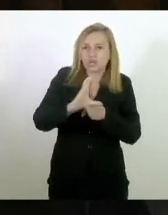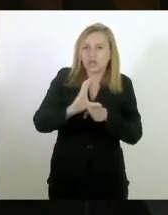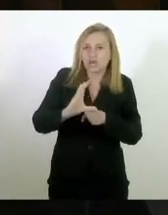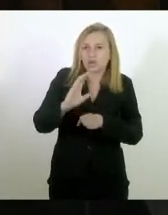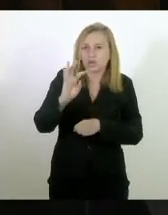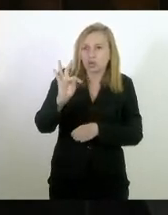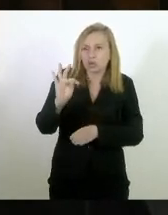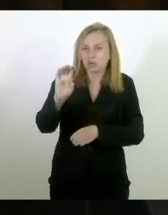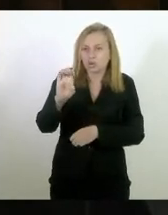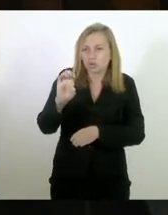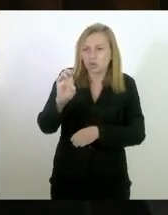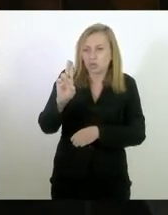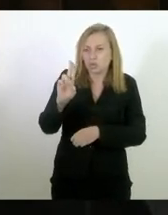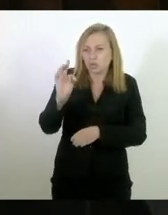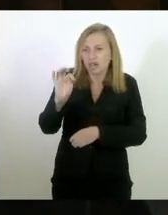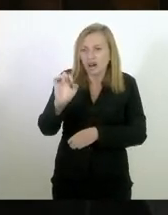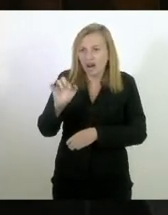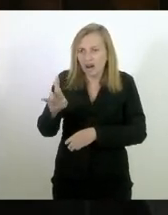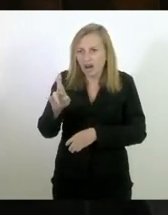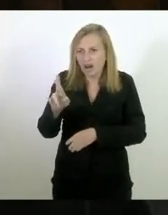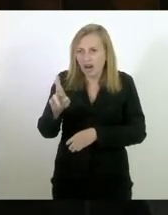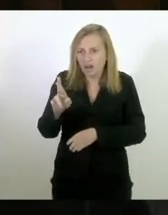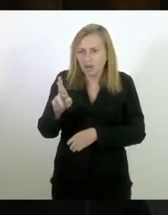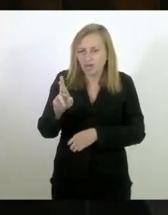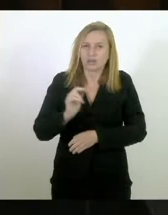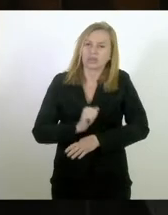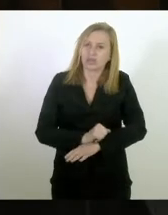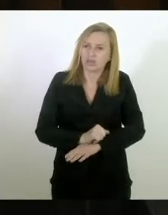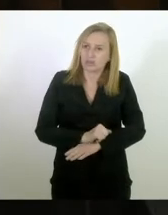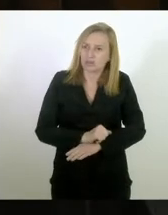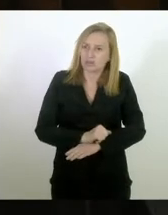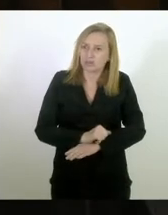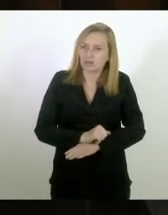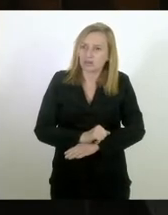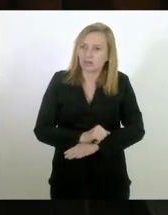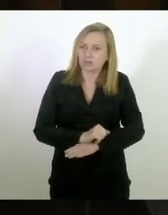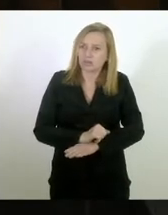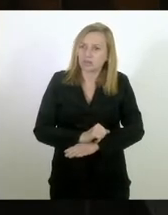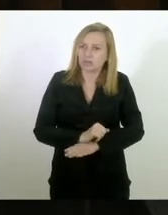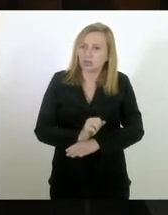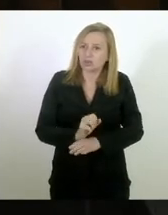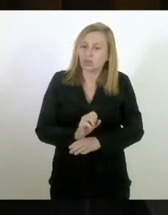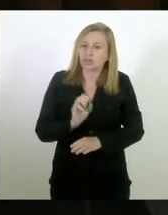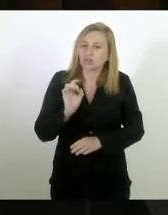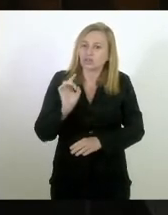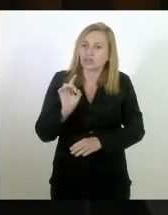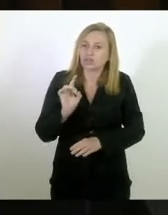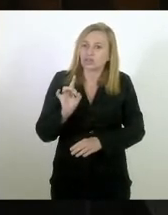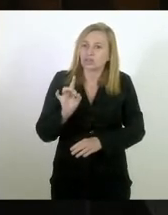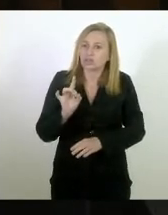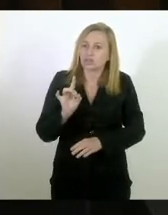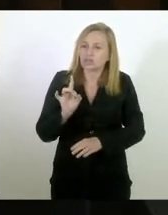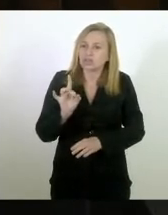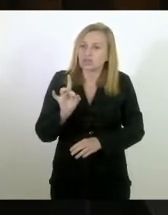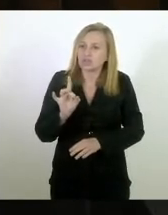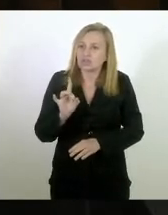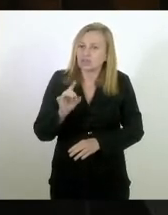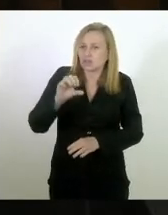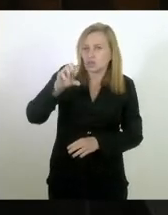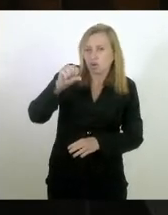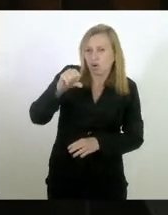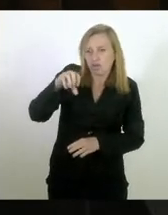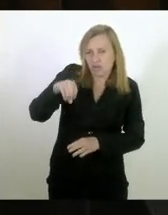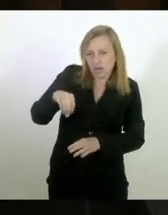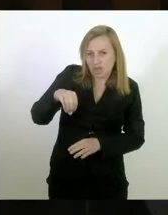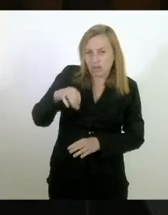estão totalmente aparelhadas por fanáticos religiosos noventa